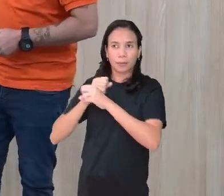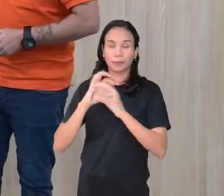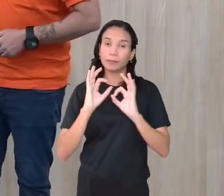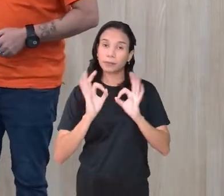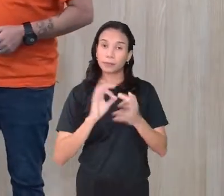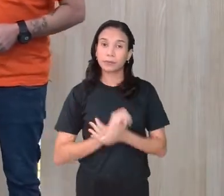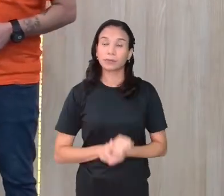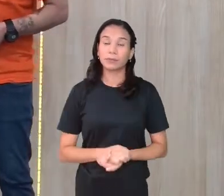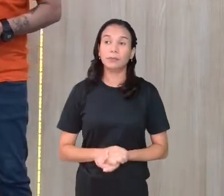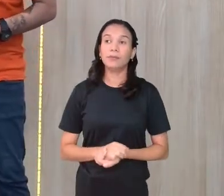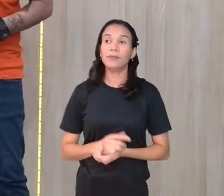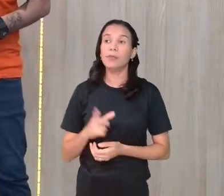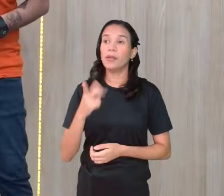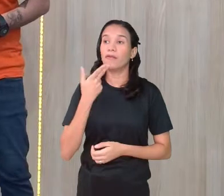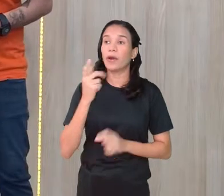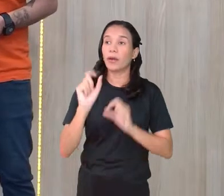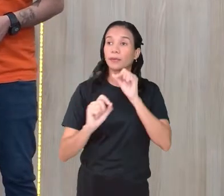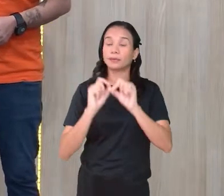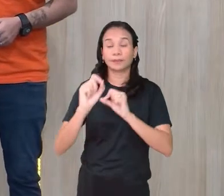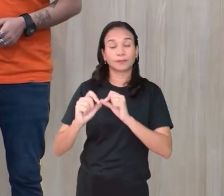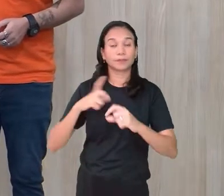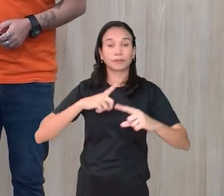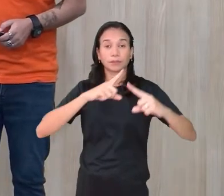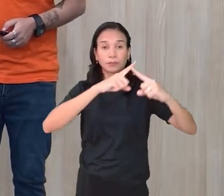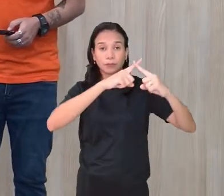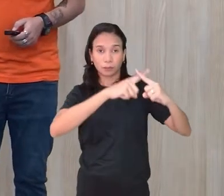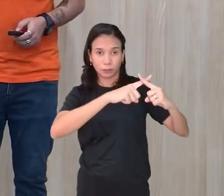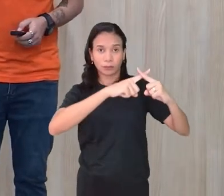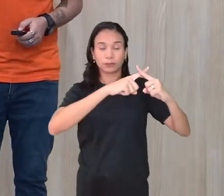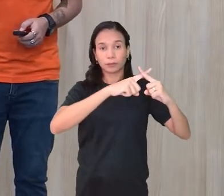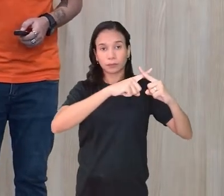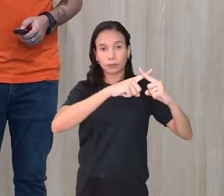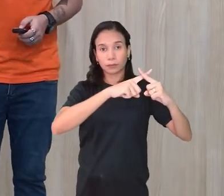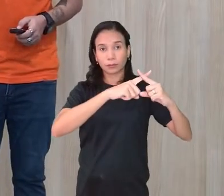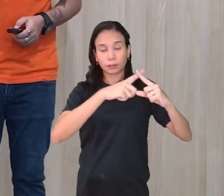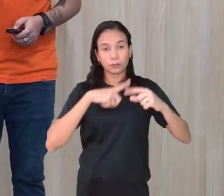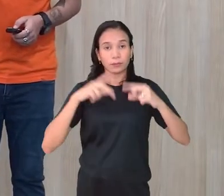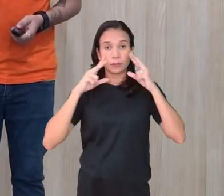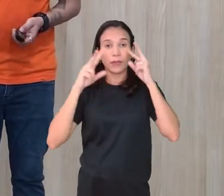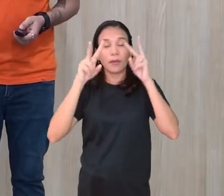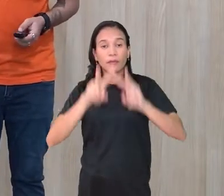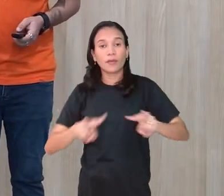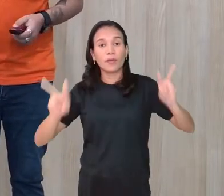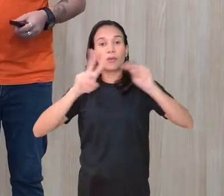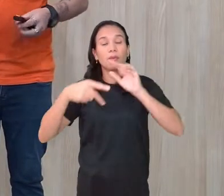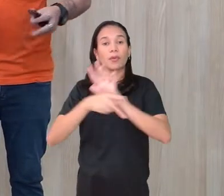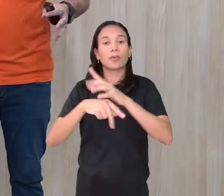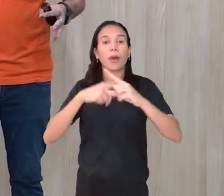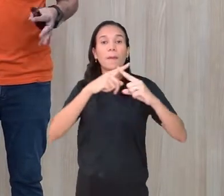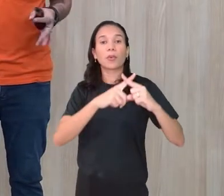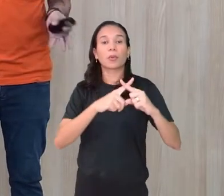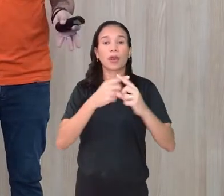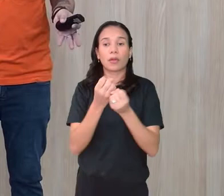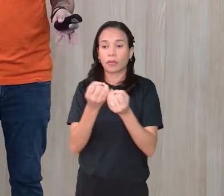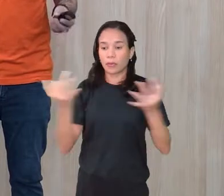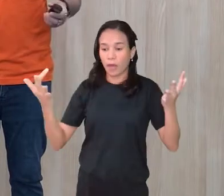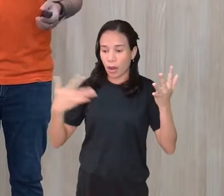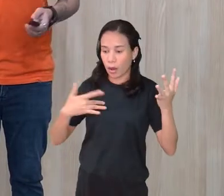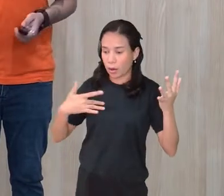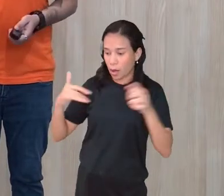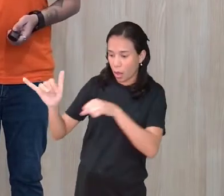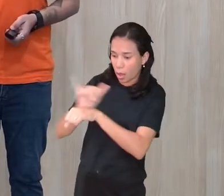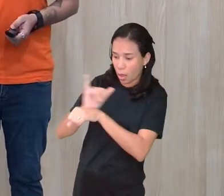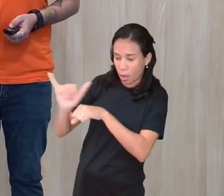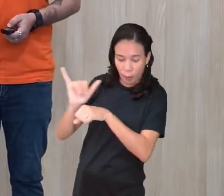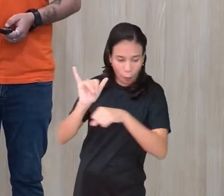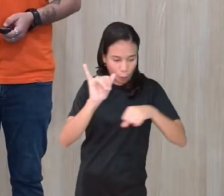certo? Então, quando a gente fala da operação de multiplicação, a gente pode enxergar a operação de multiplicação por vários caminhos, mas a